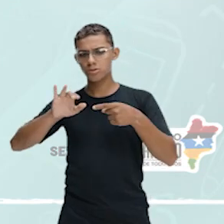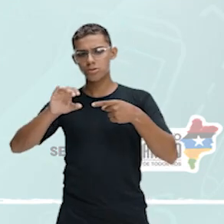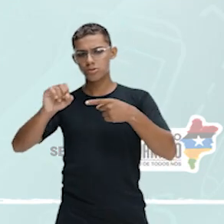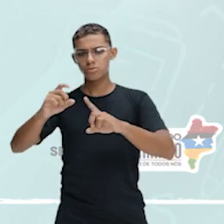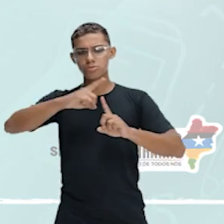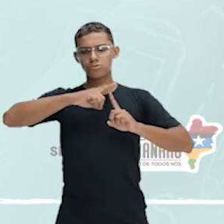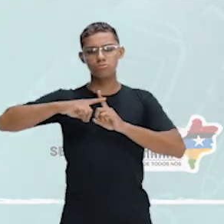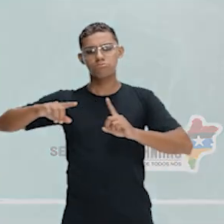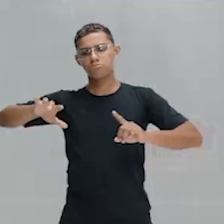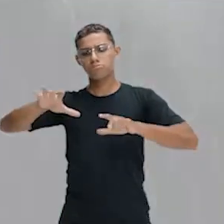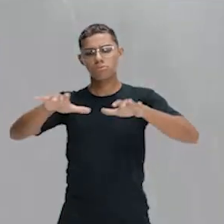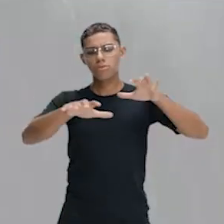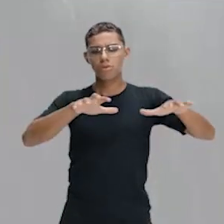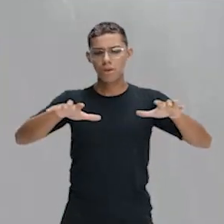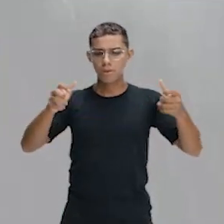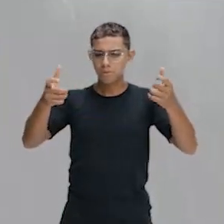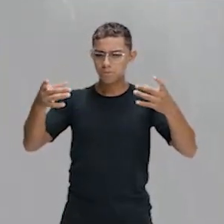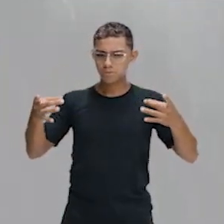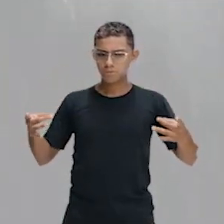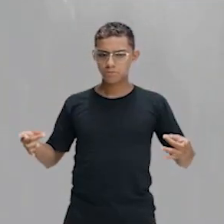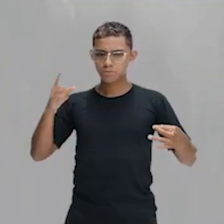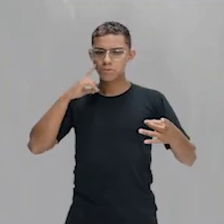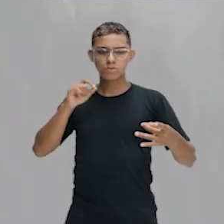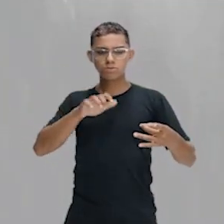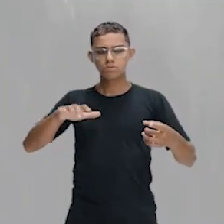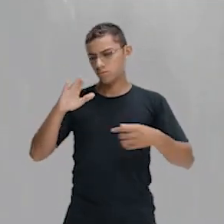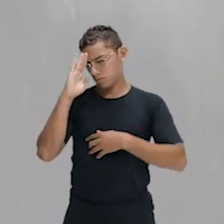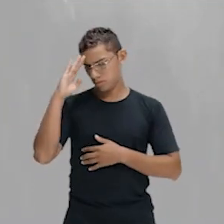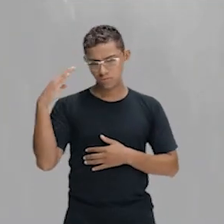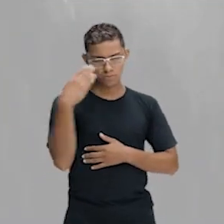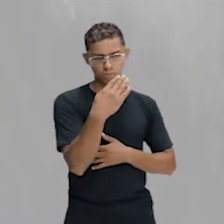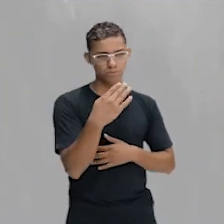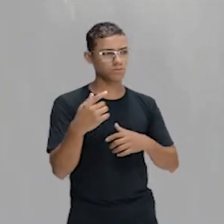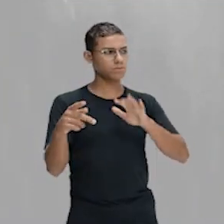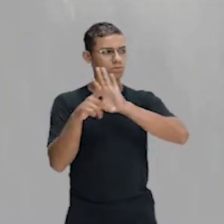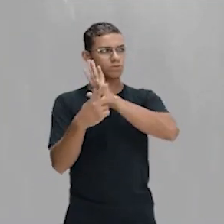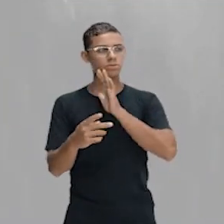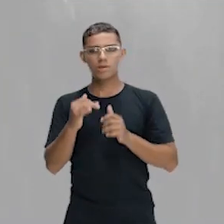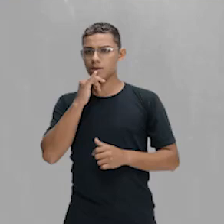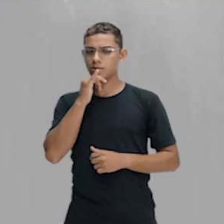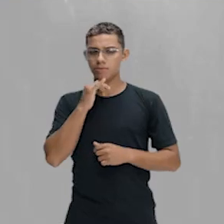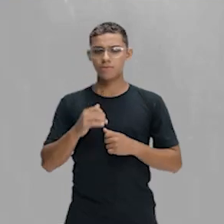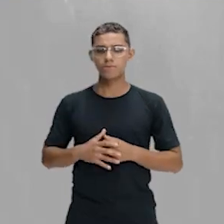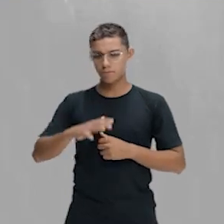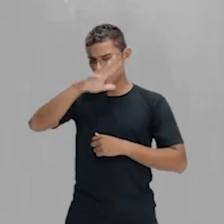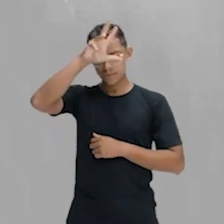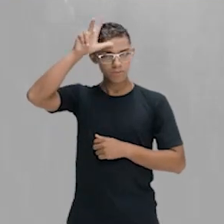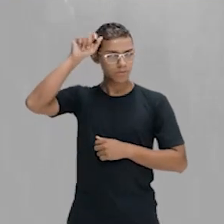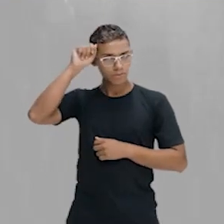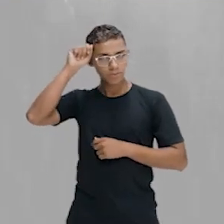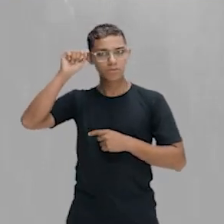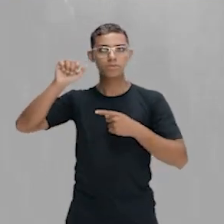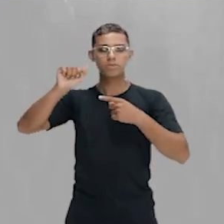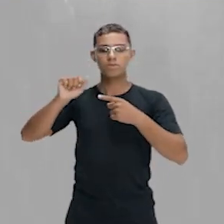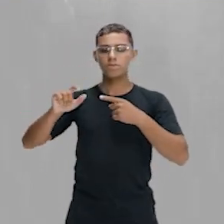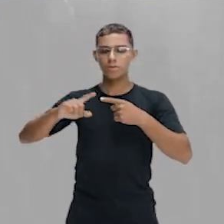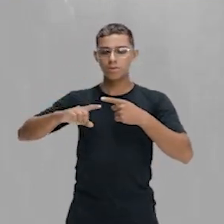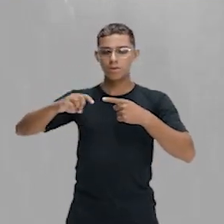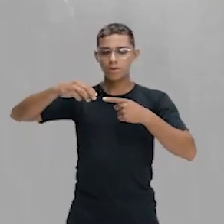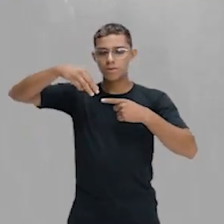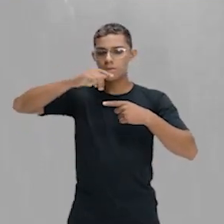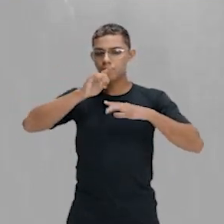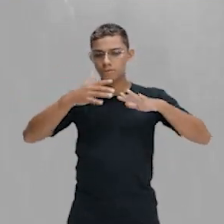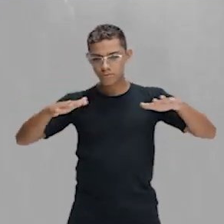áreas específicas. Então, os principais domínios morfoclimáticos são esses aqui, ó, o domínio amazônico, nós temos mares e